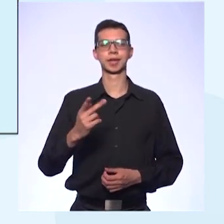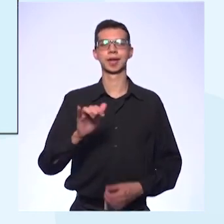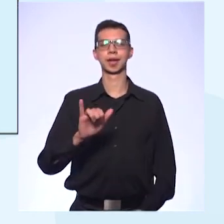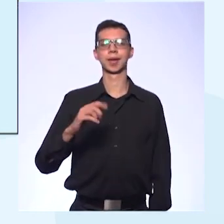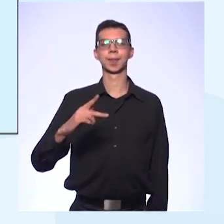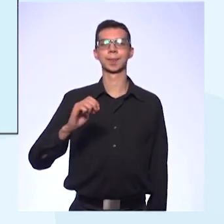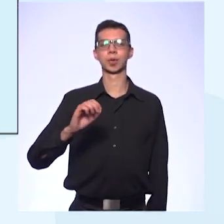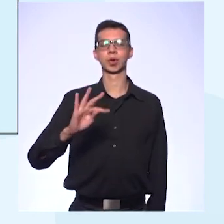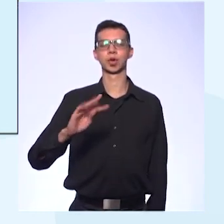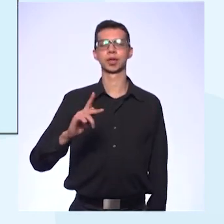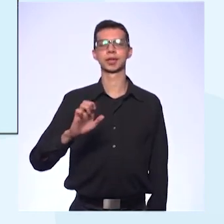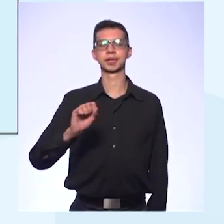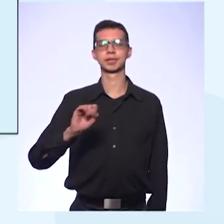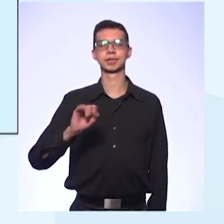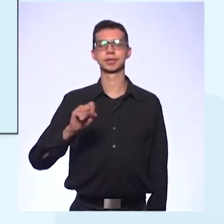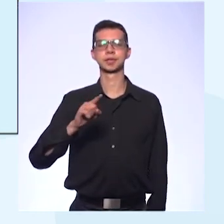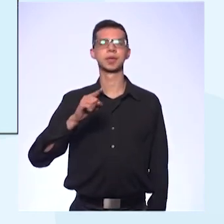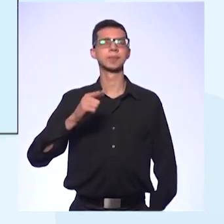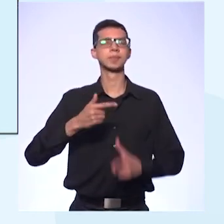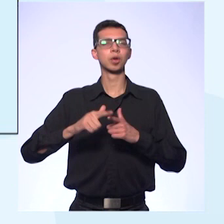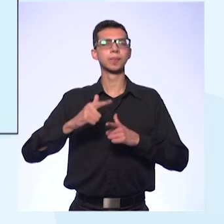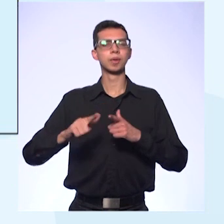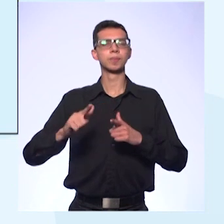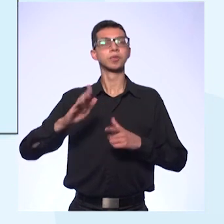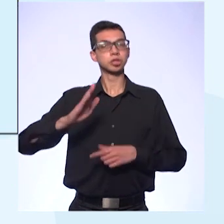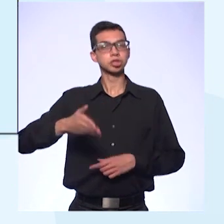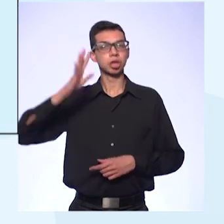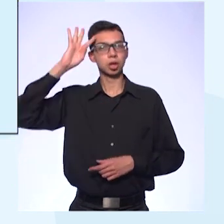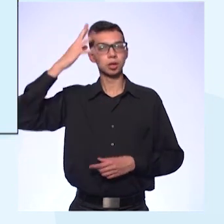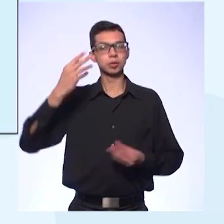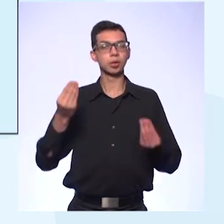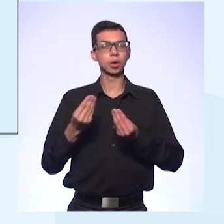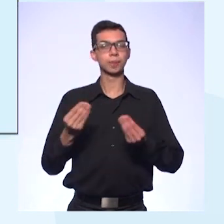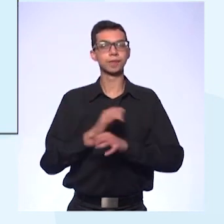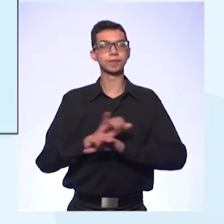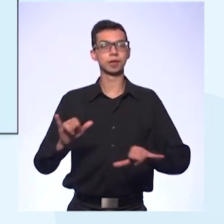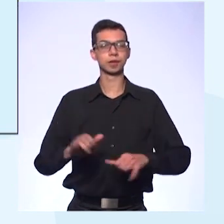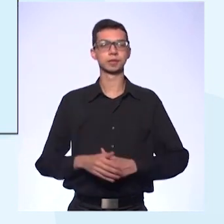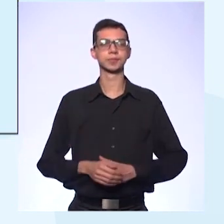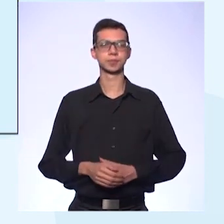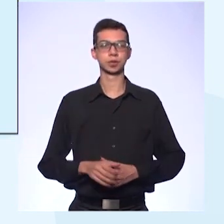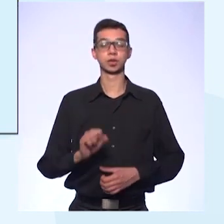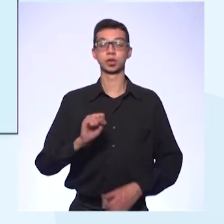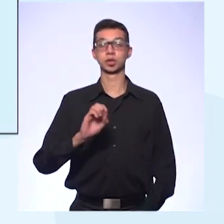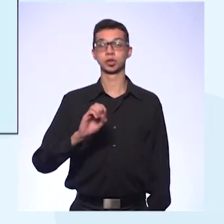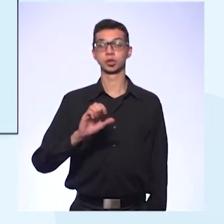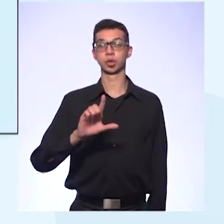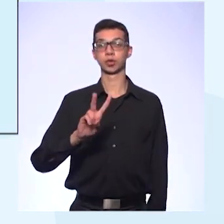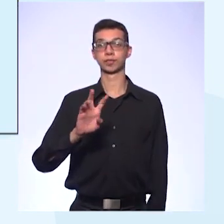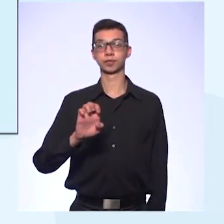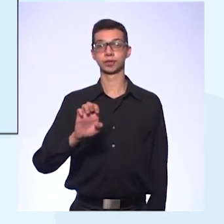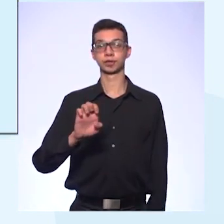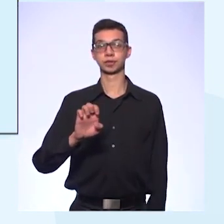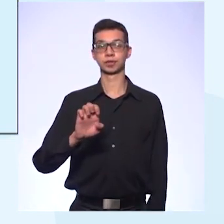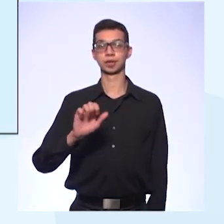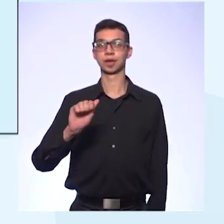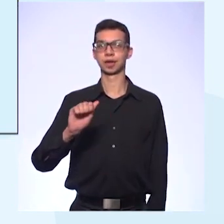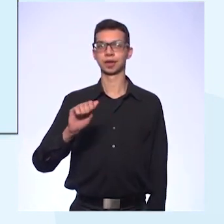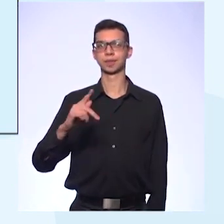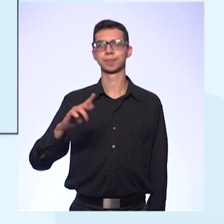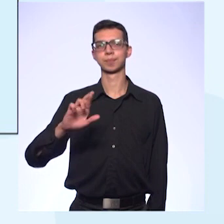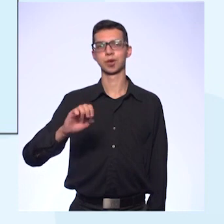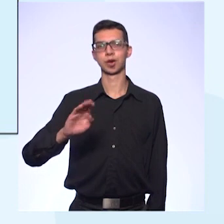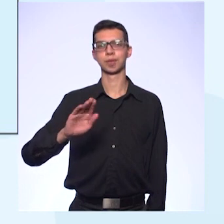resolver um problema. Como é que você vai falar resolver um problema? Solve a problem. Solve a problem. Então, a gente já está dando a resposta de alguns. Então, eu quero que